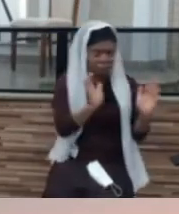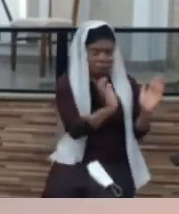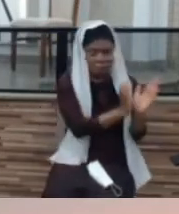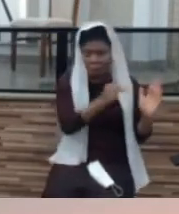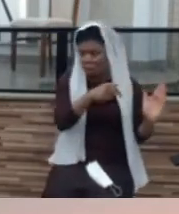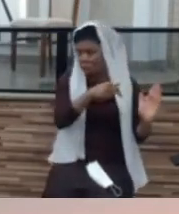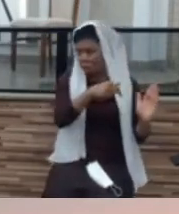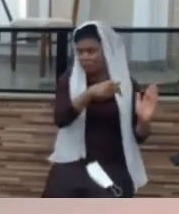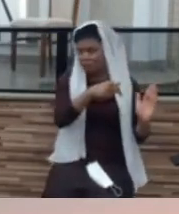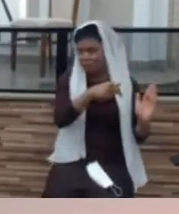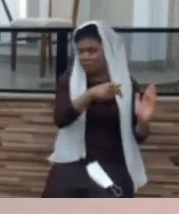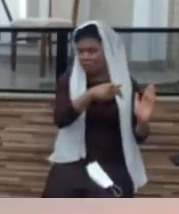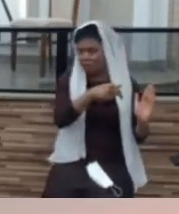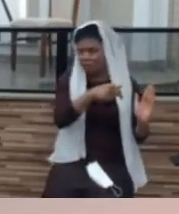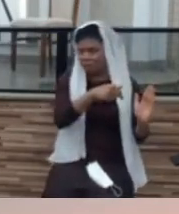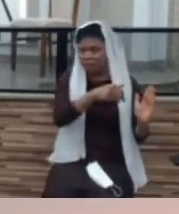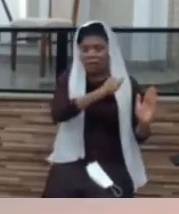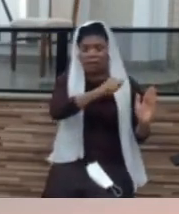de cativos.